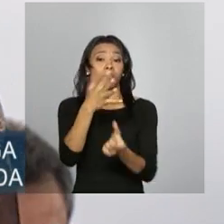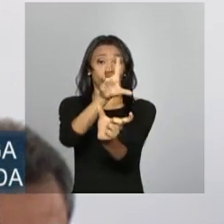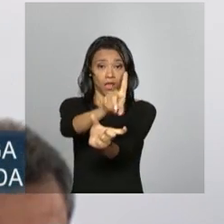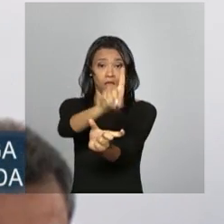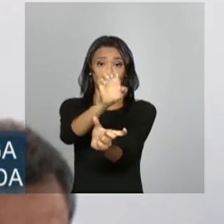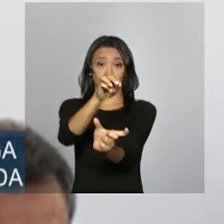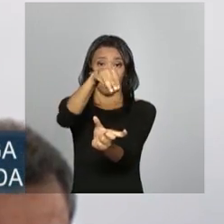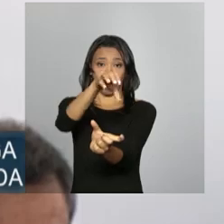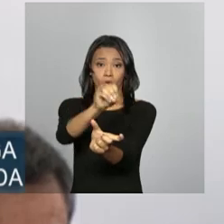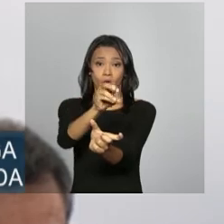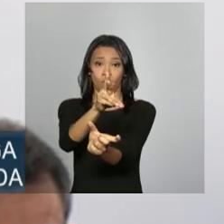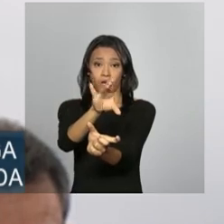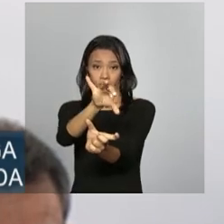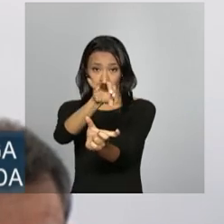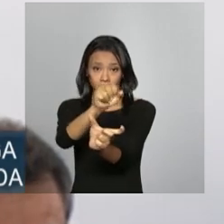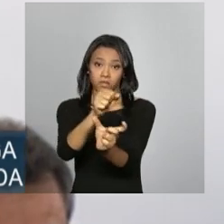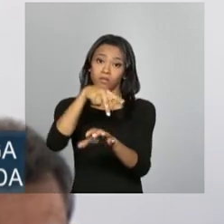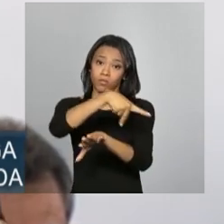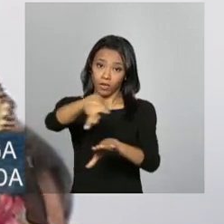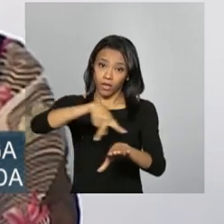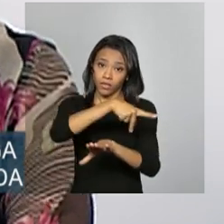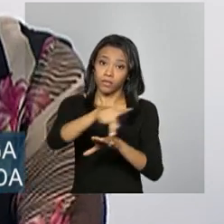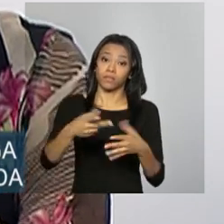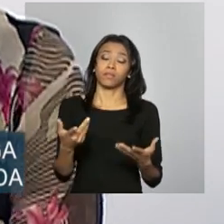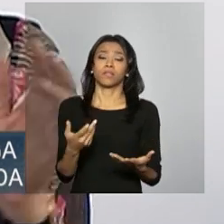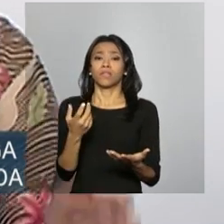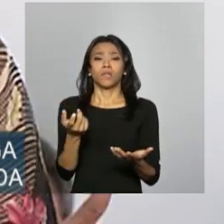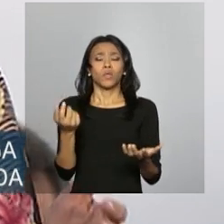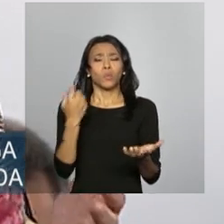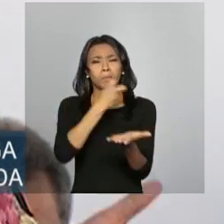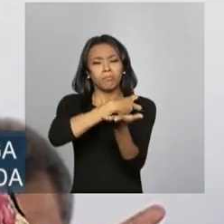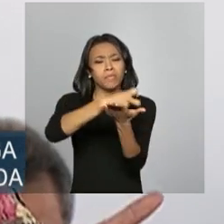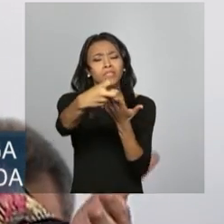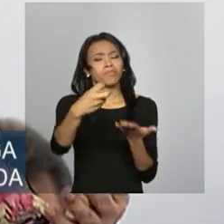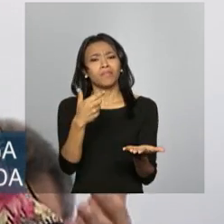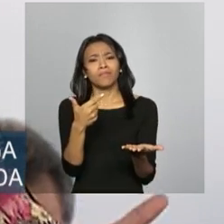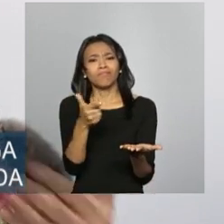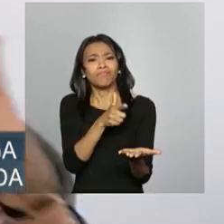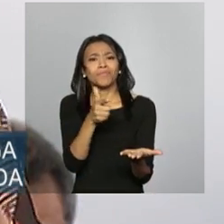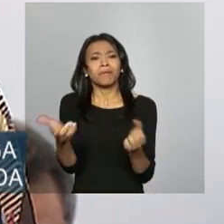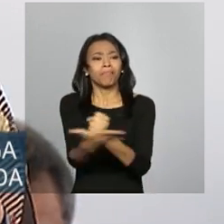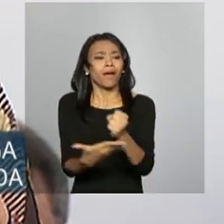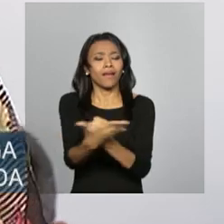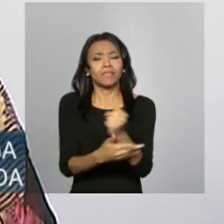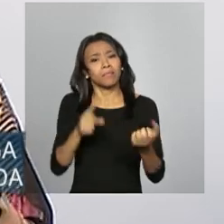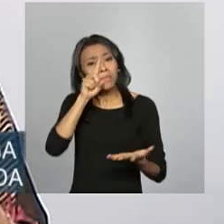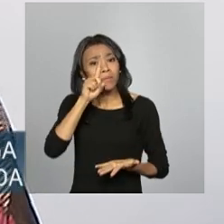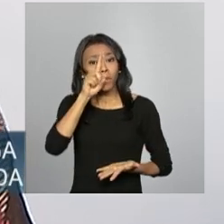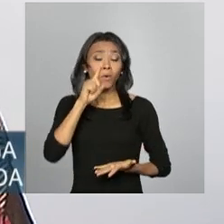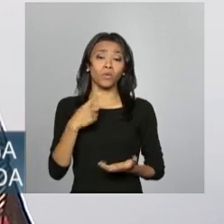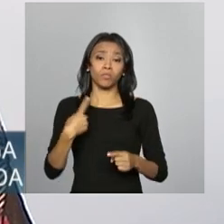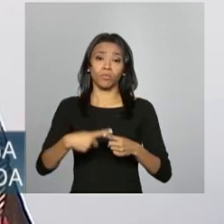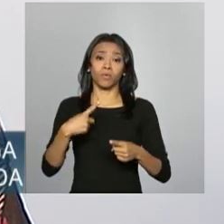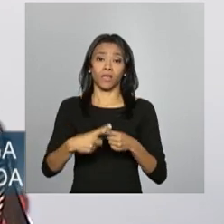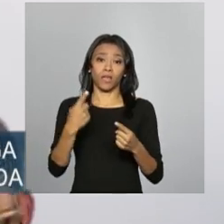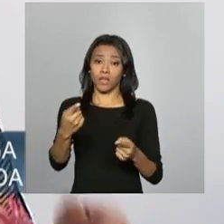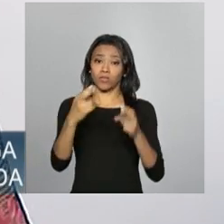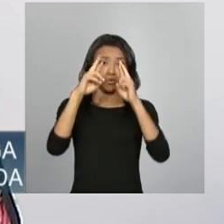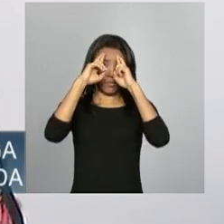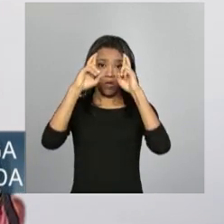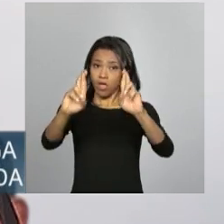Um impeachment sem causa é grave, porque se eles desrespeitam o meu